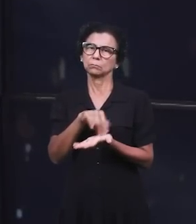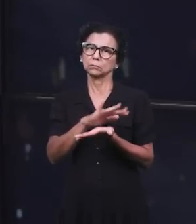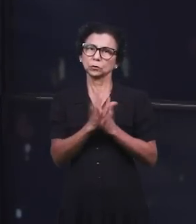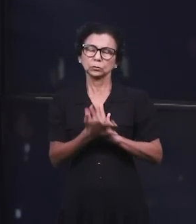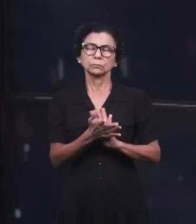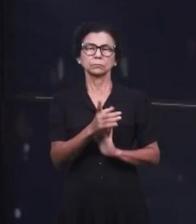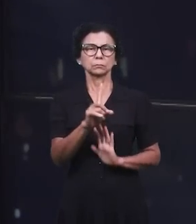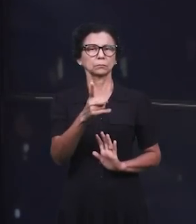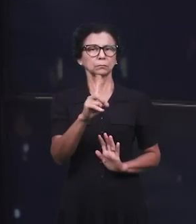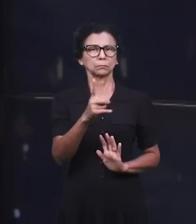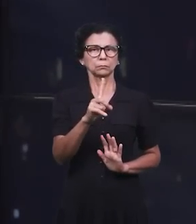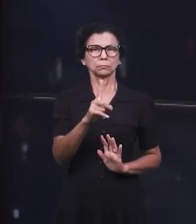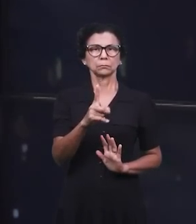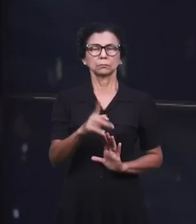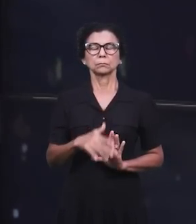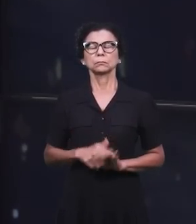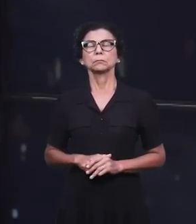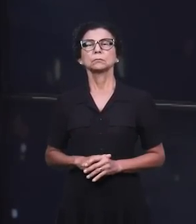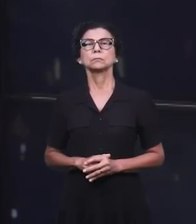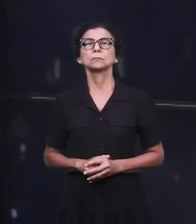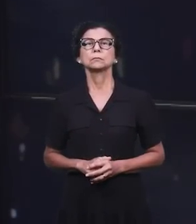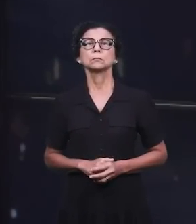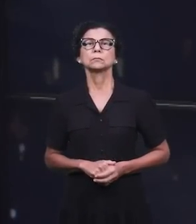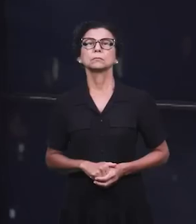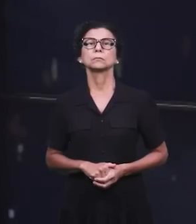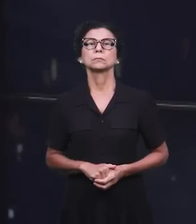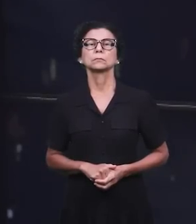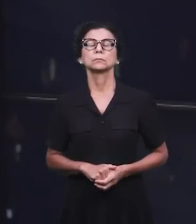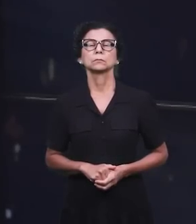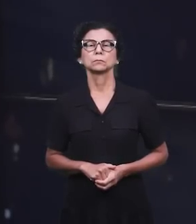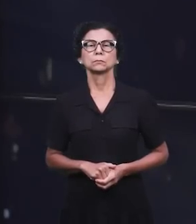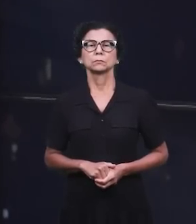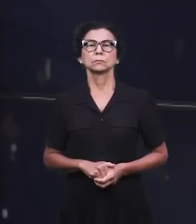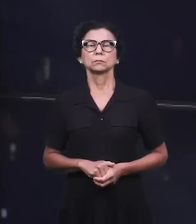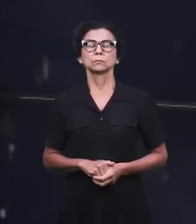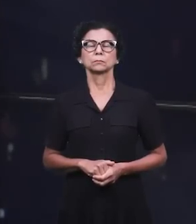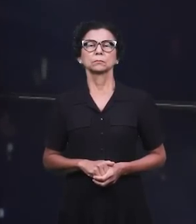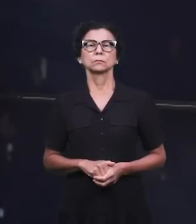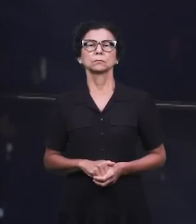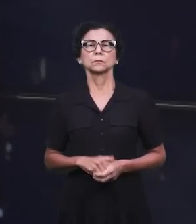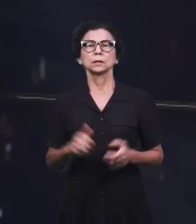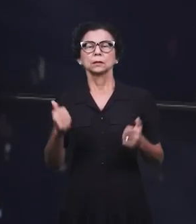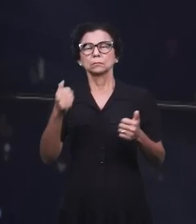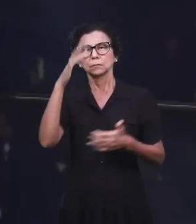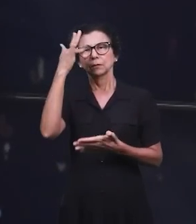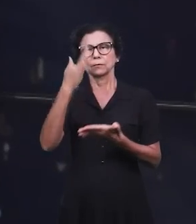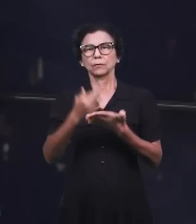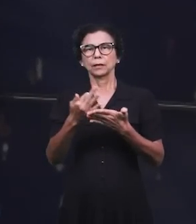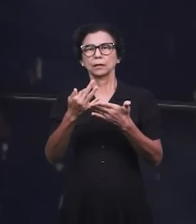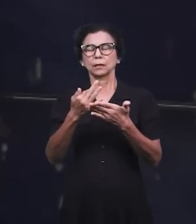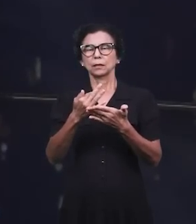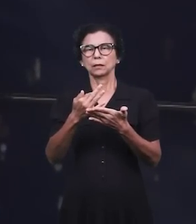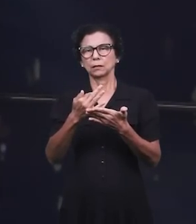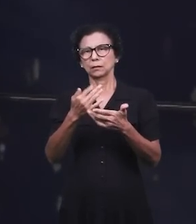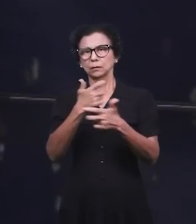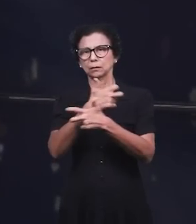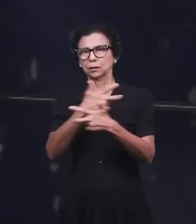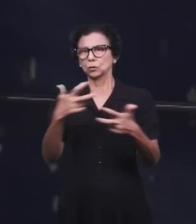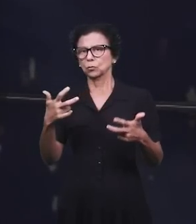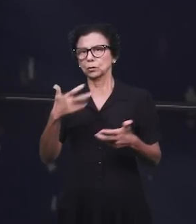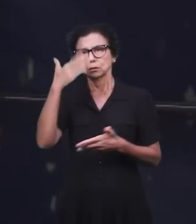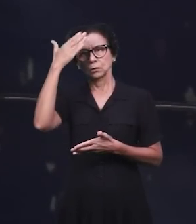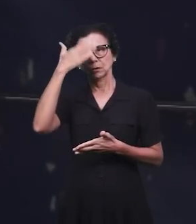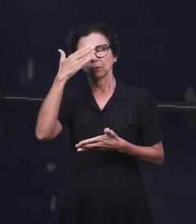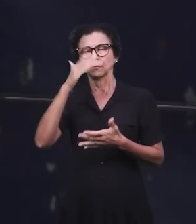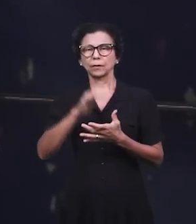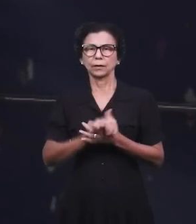fé que é como firme fundamento das coisas que não se veem, né? Das coisas que se esperam, a prova das